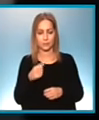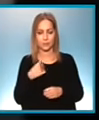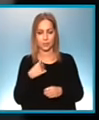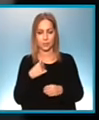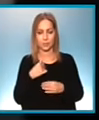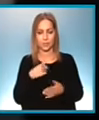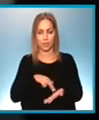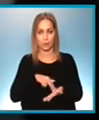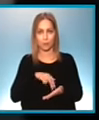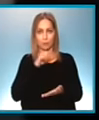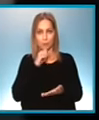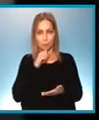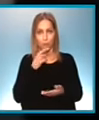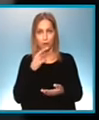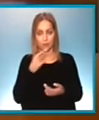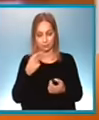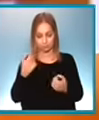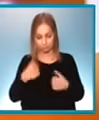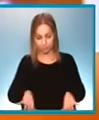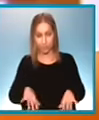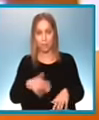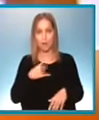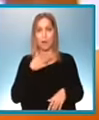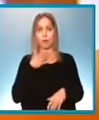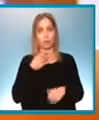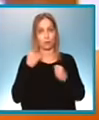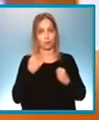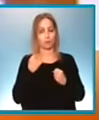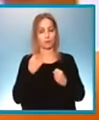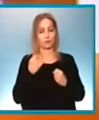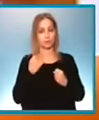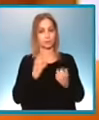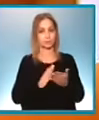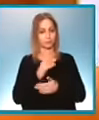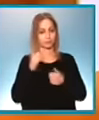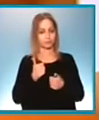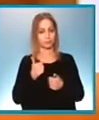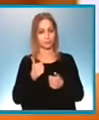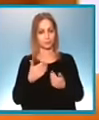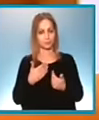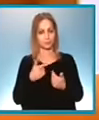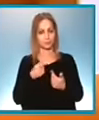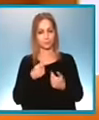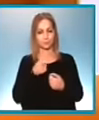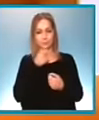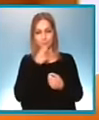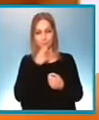pernas podem falhar, mas a voz, não. As vozes não, nunca. Agora, tens que cantar como nunca. E